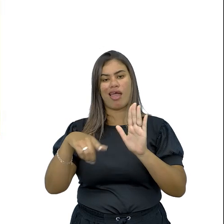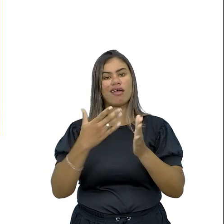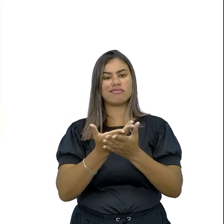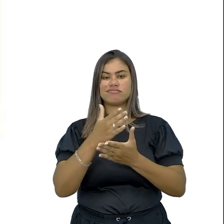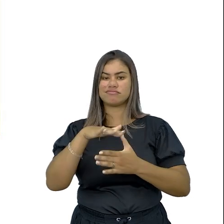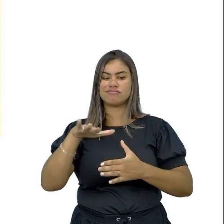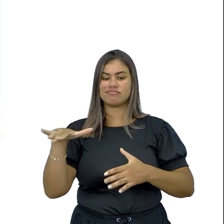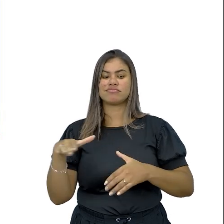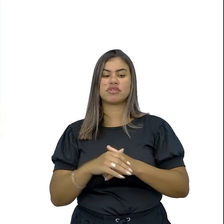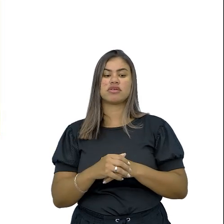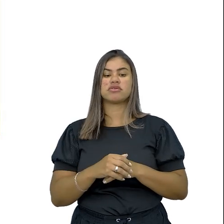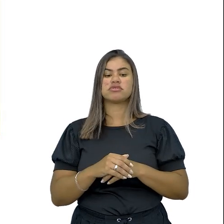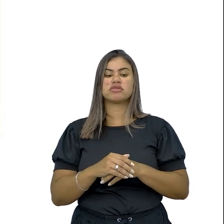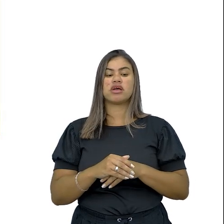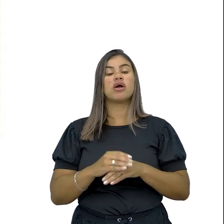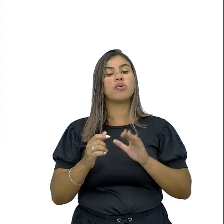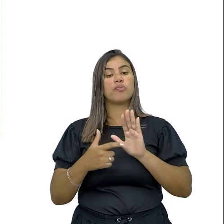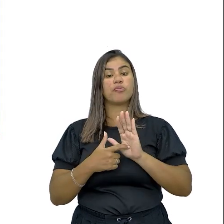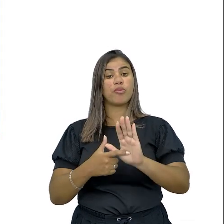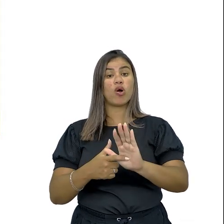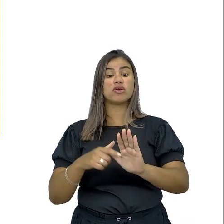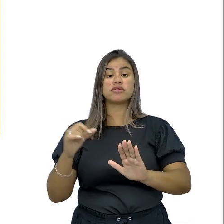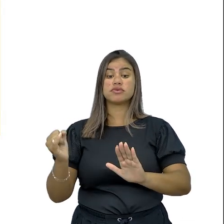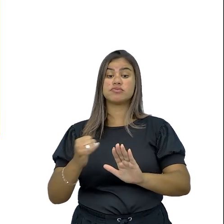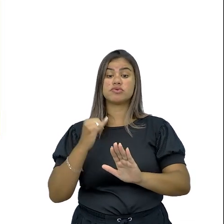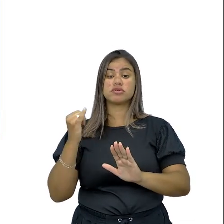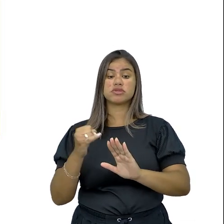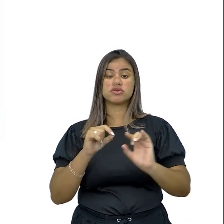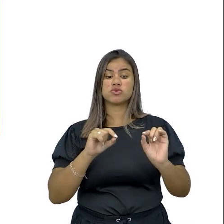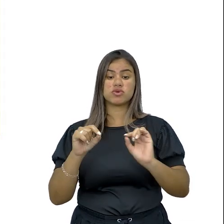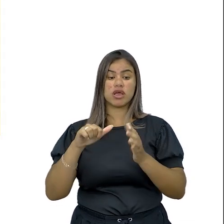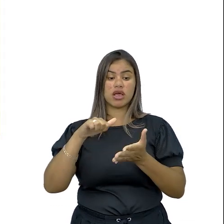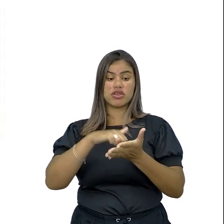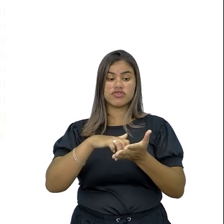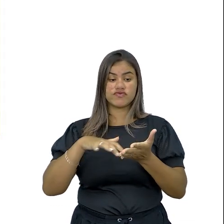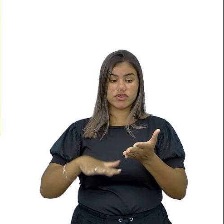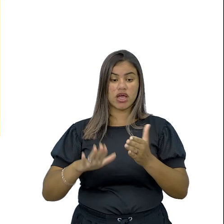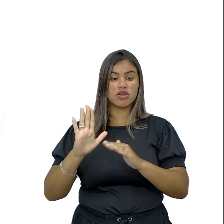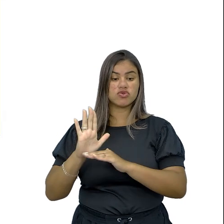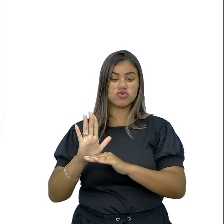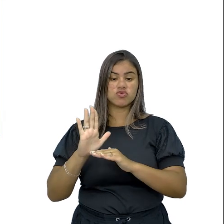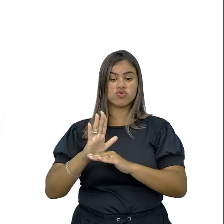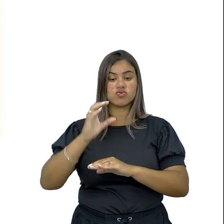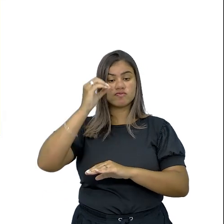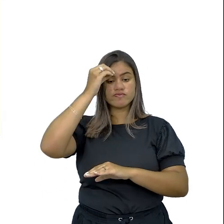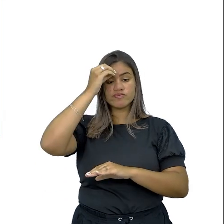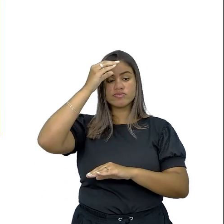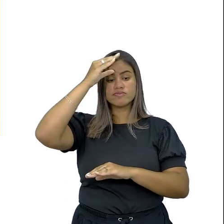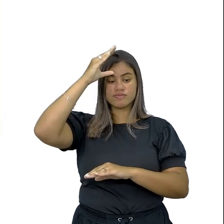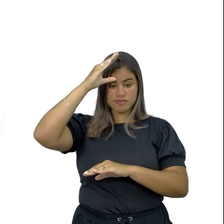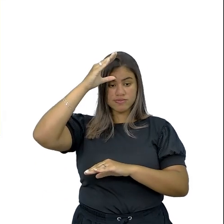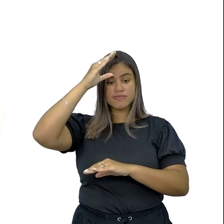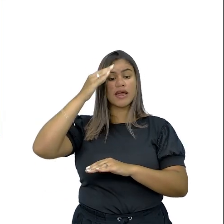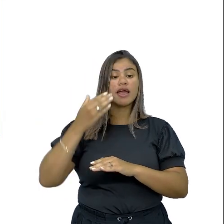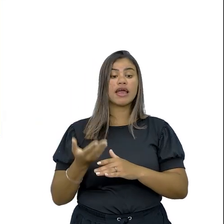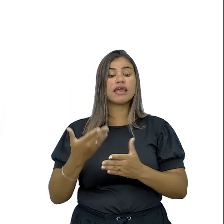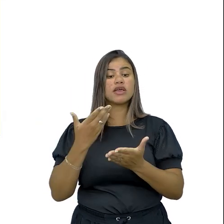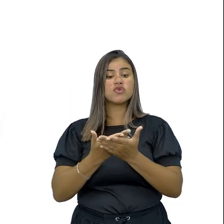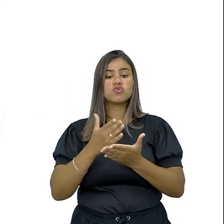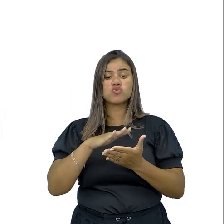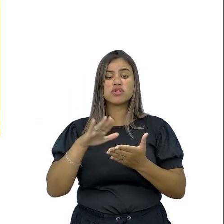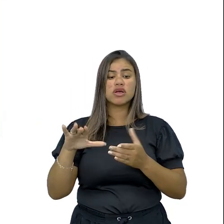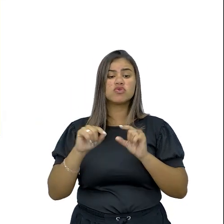Eles destacam a importância dessa atividade por contribuir para a construção do conhecimento, levando o estudante a